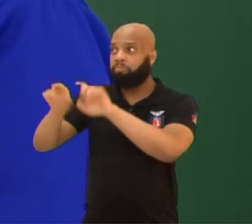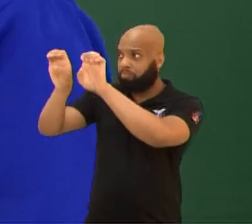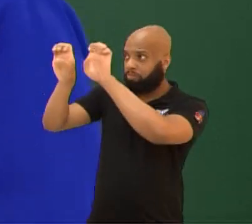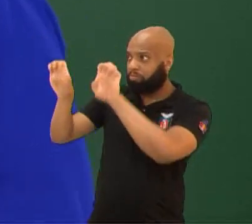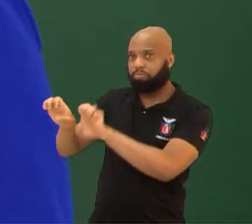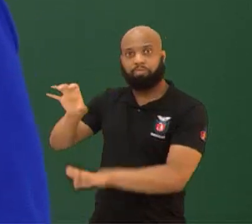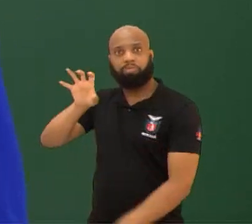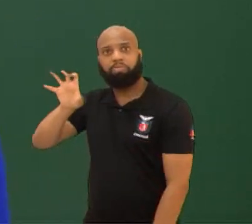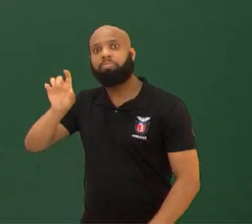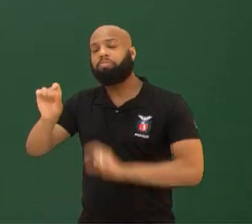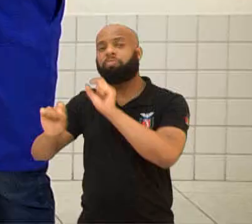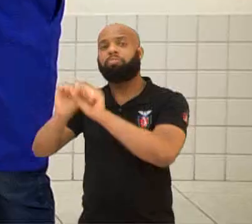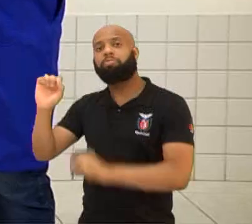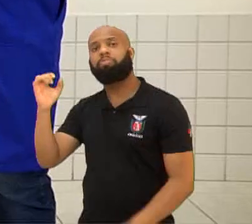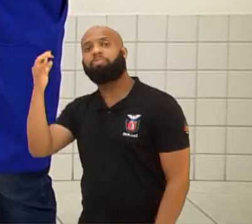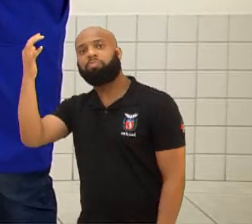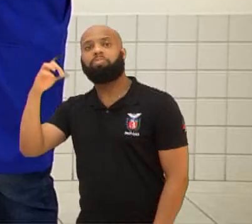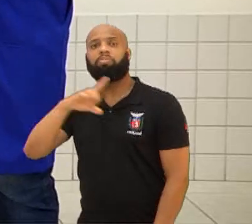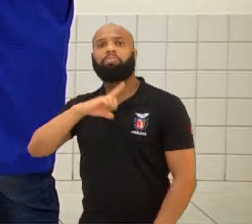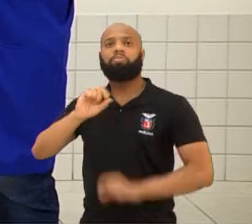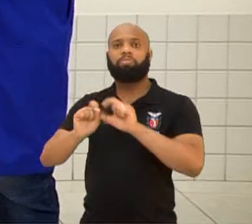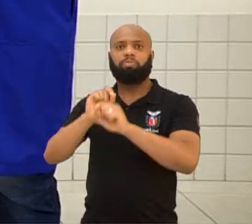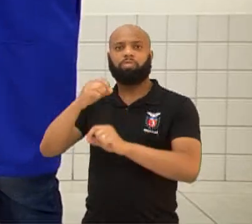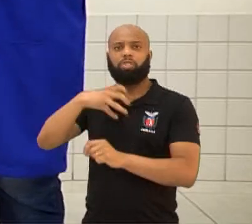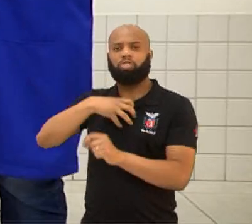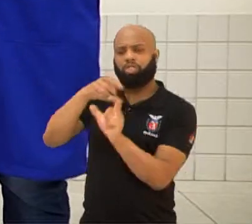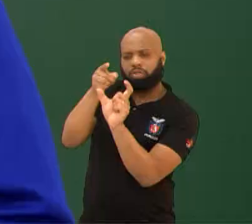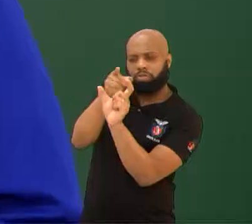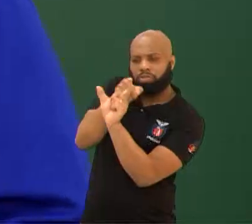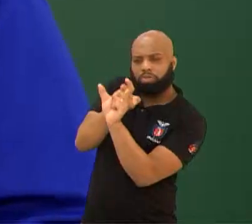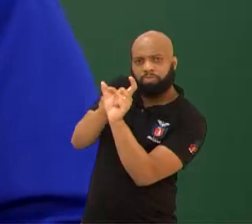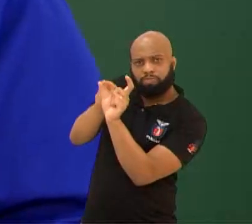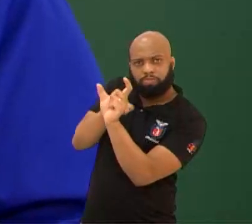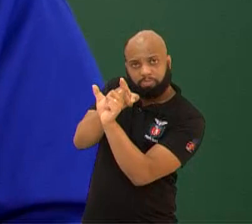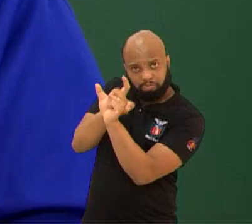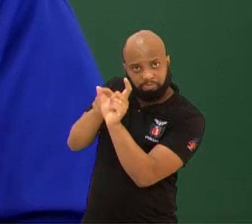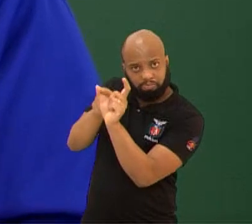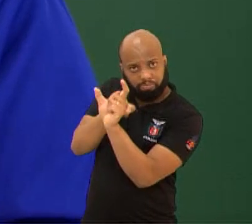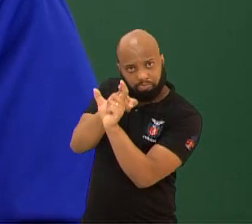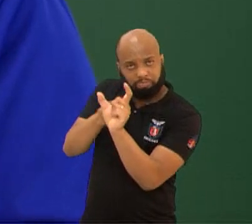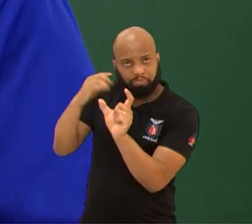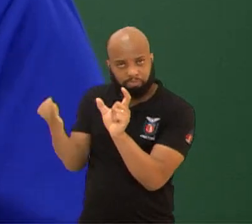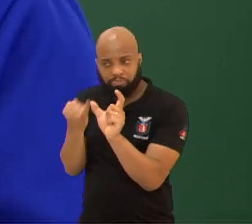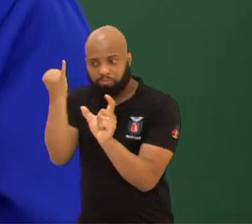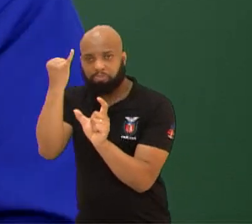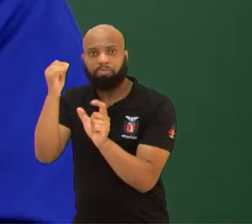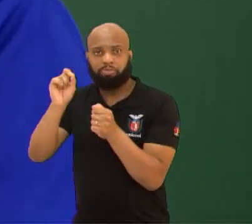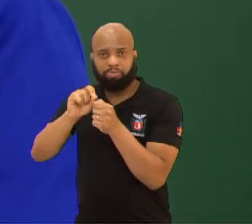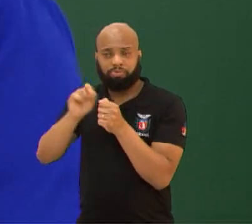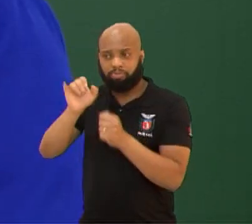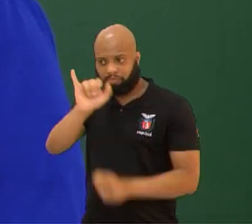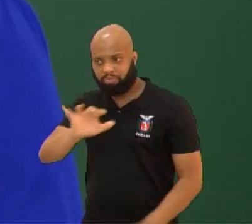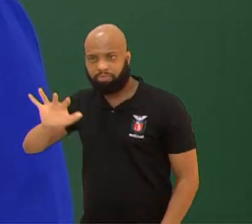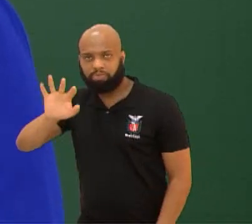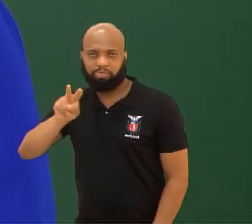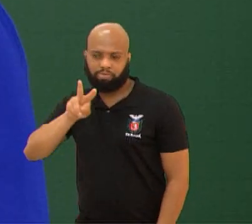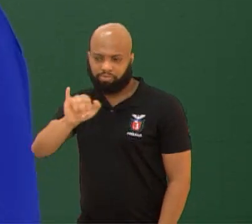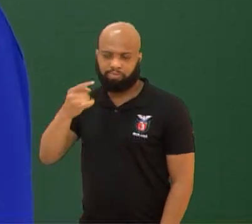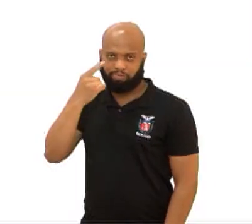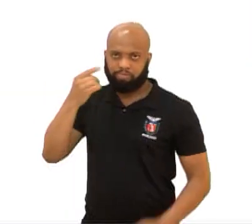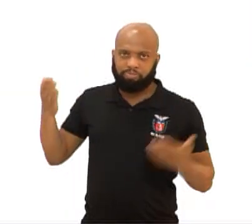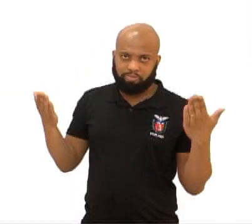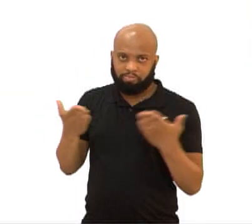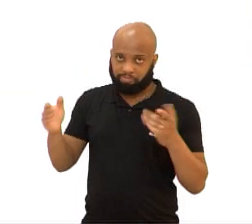estrutura, ela vai tendo uma curvatura. E essa curvatura ela é muito importante para a formação de imagens, como a gente vai conseguir